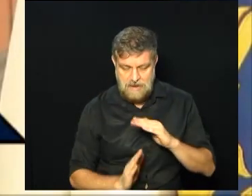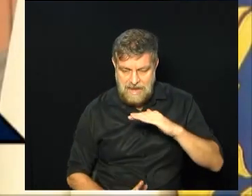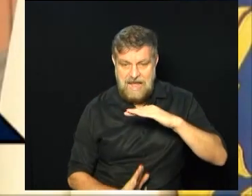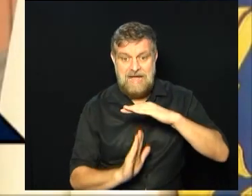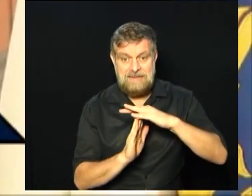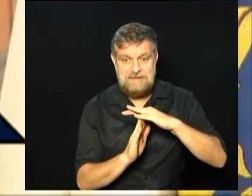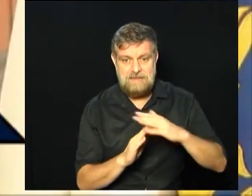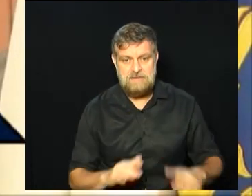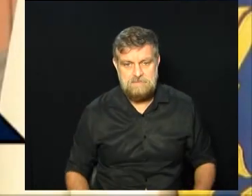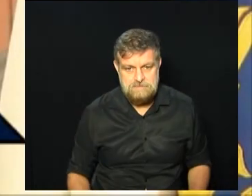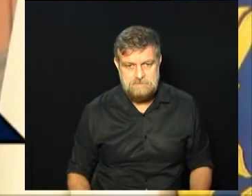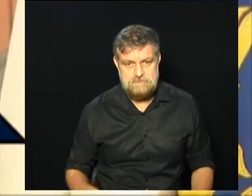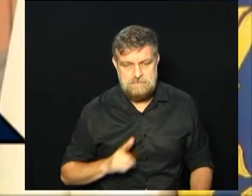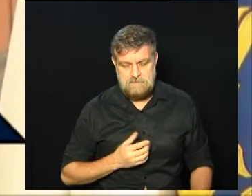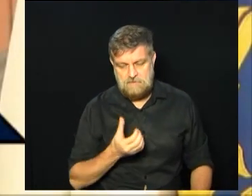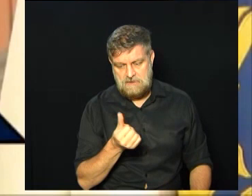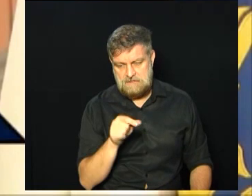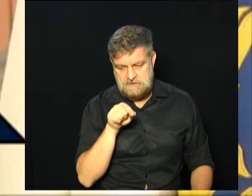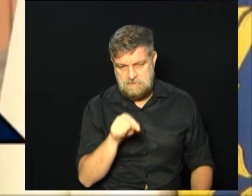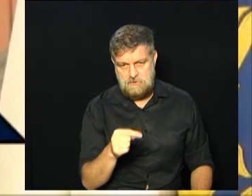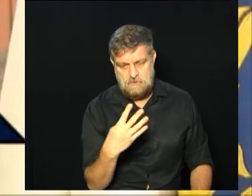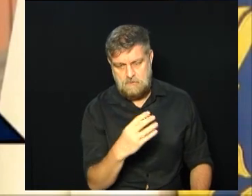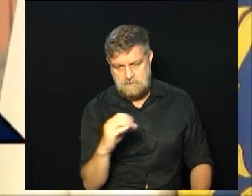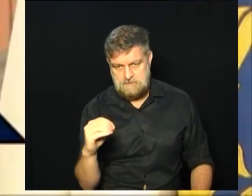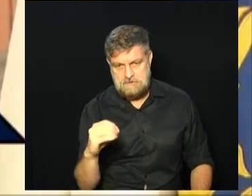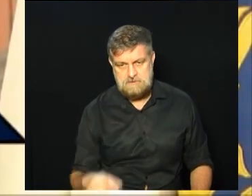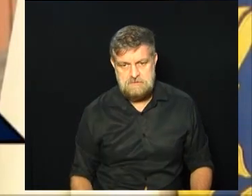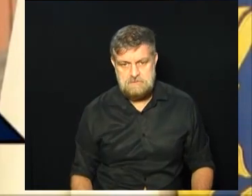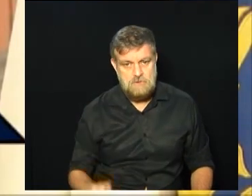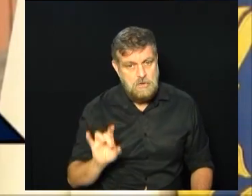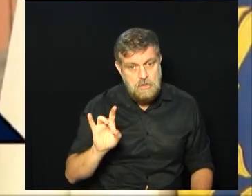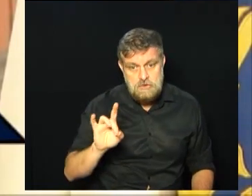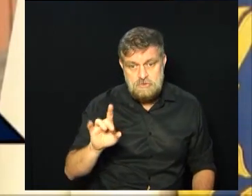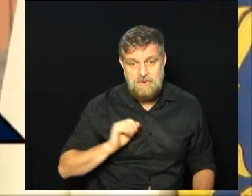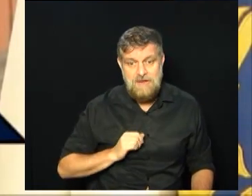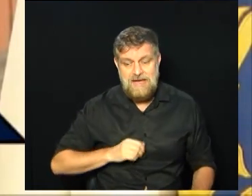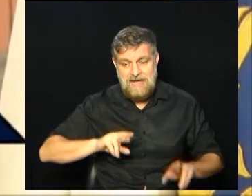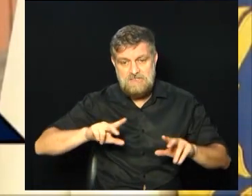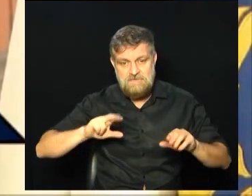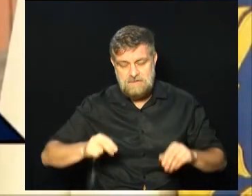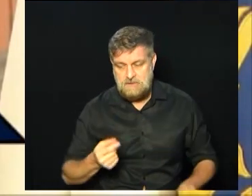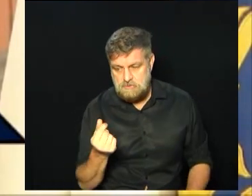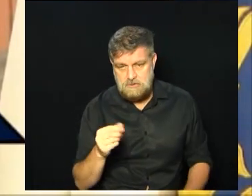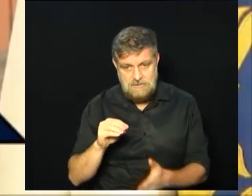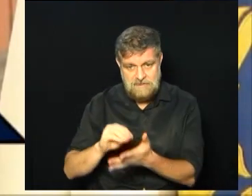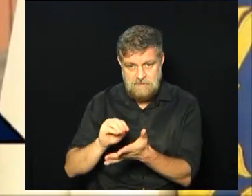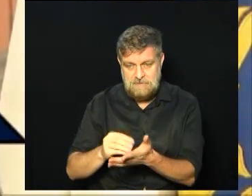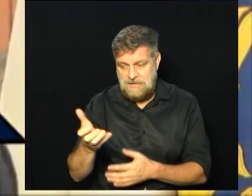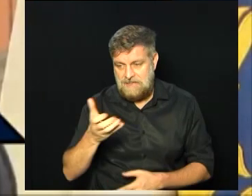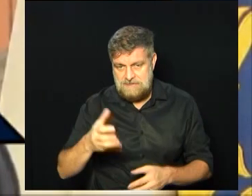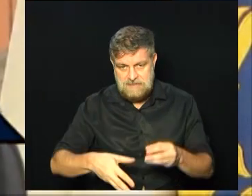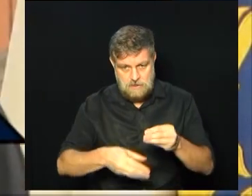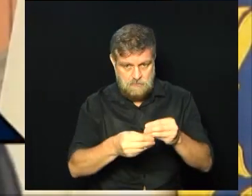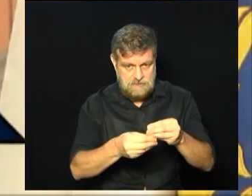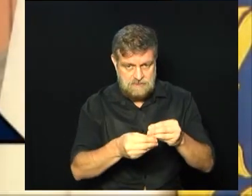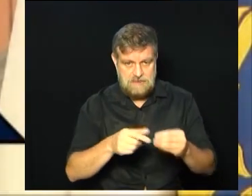valor de 6.400, só a diferença, se ele quiser a